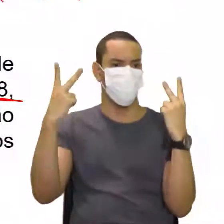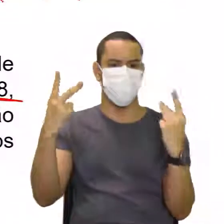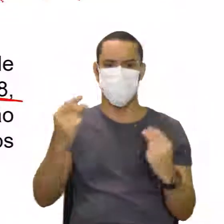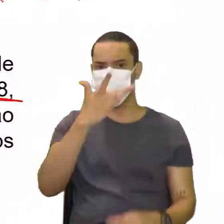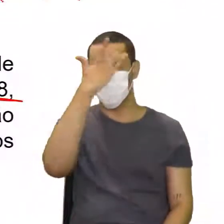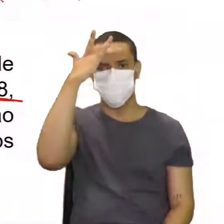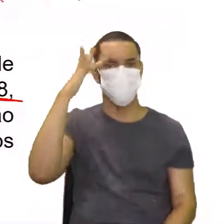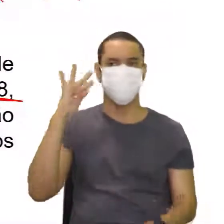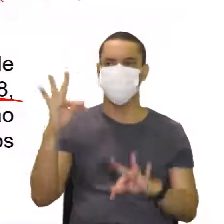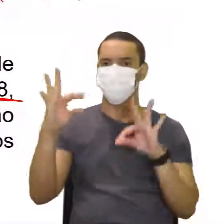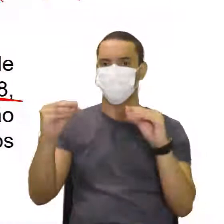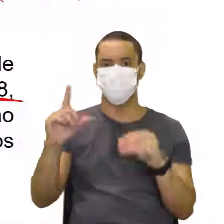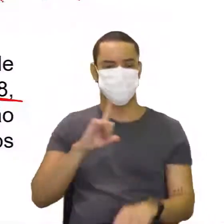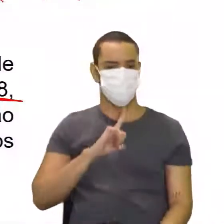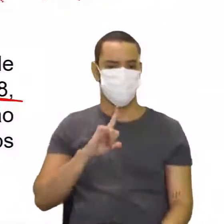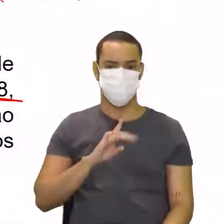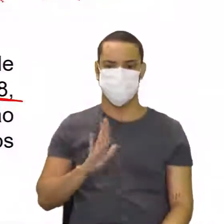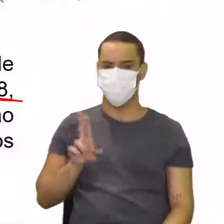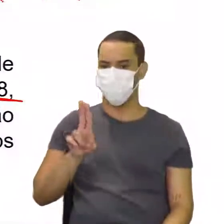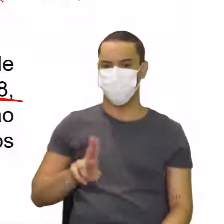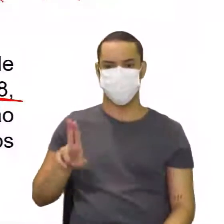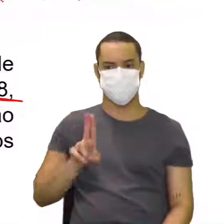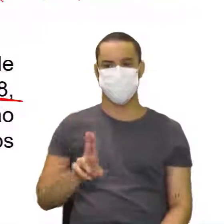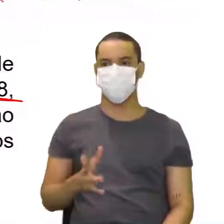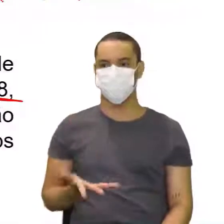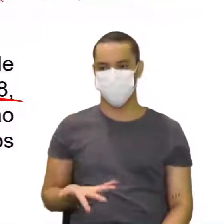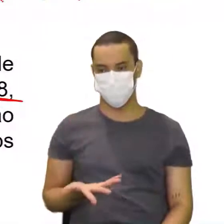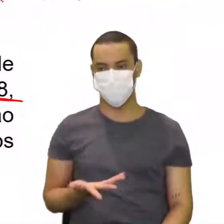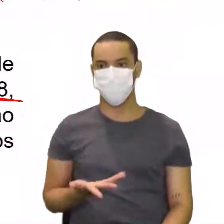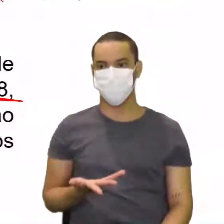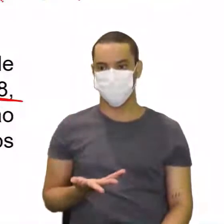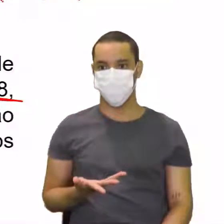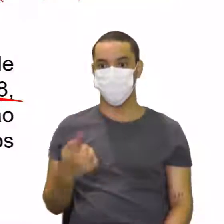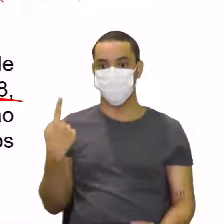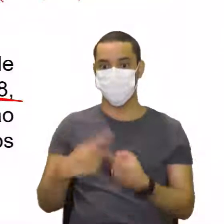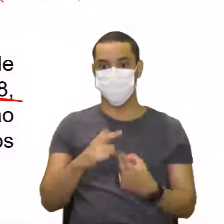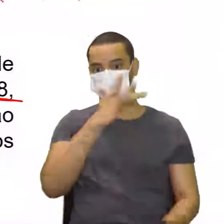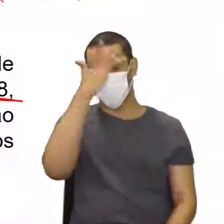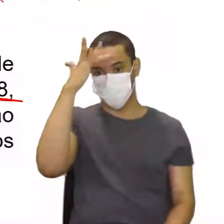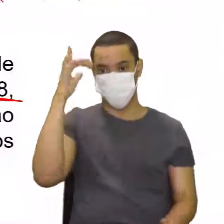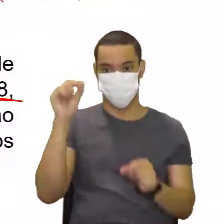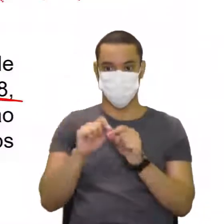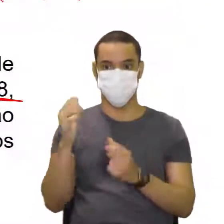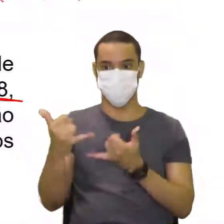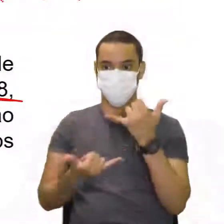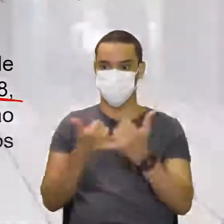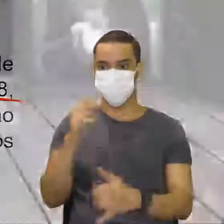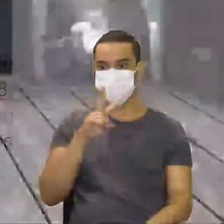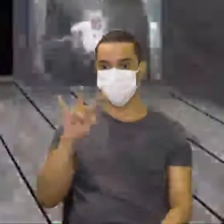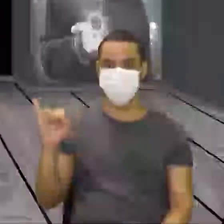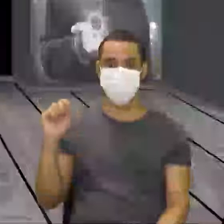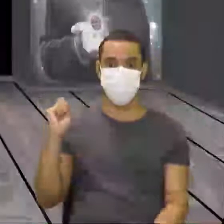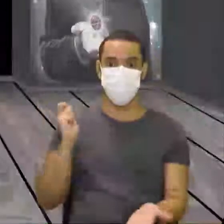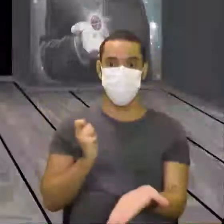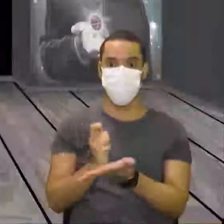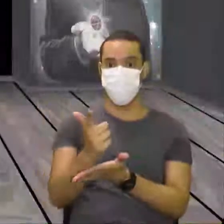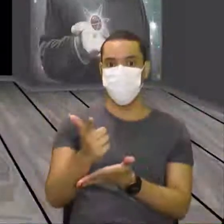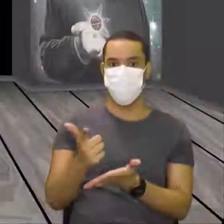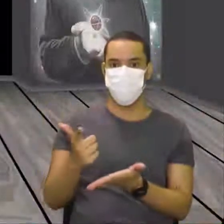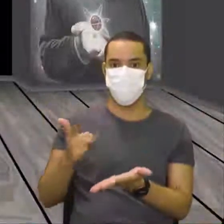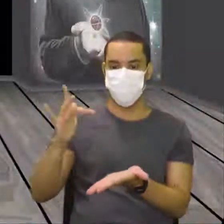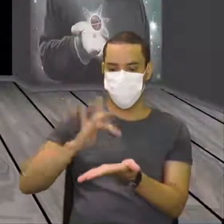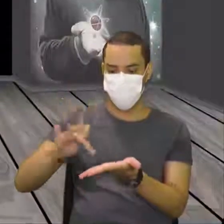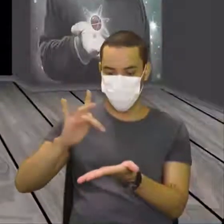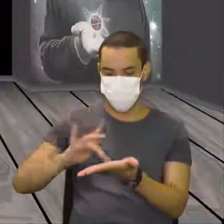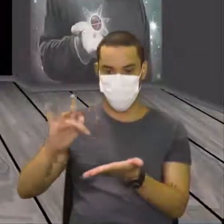homem moderno, né, pessoal? O pessoal faz até brincadeira, né? Você vai comprar aí um smartphone, aí